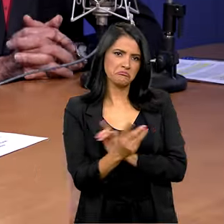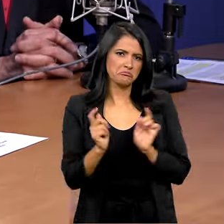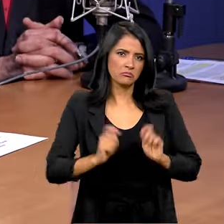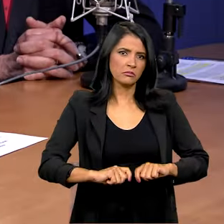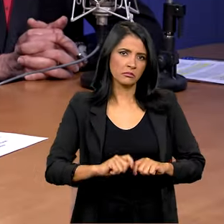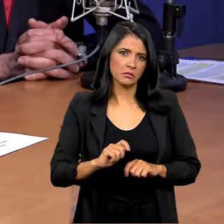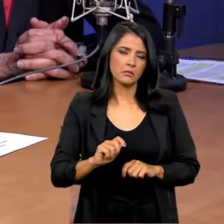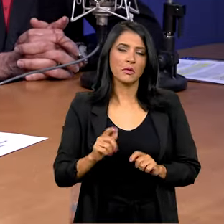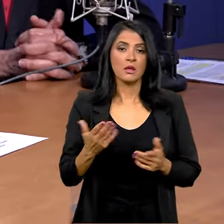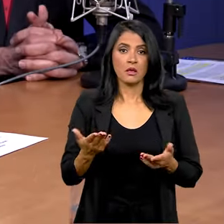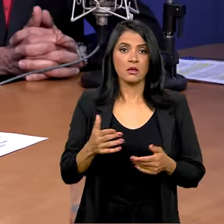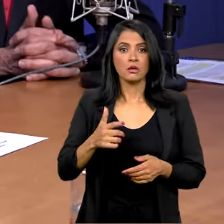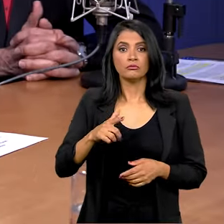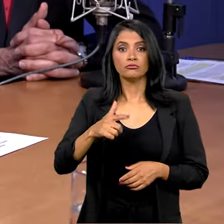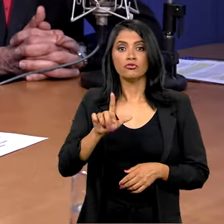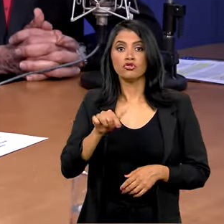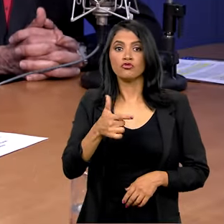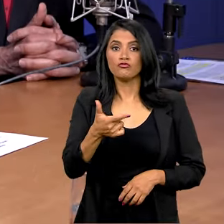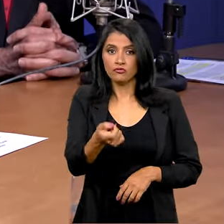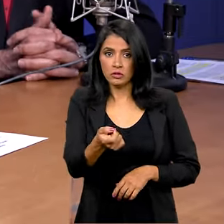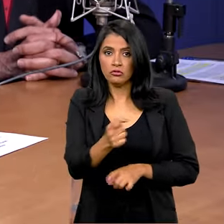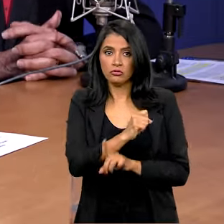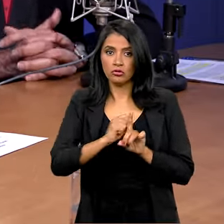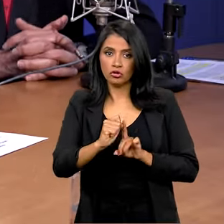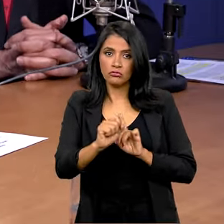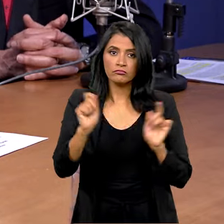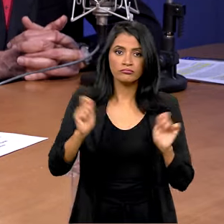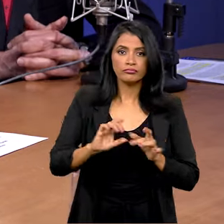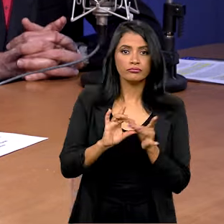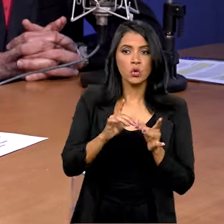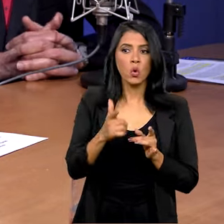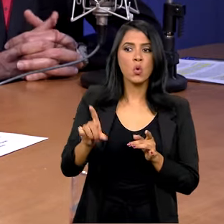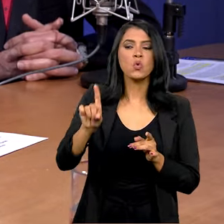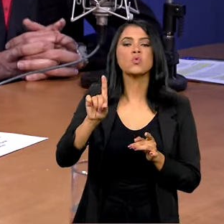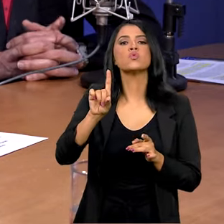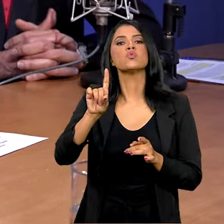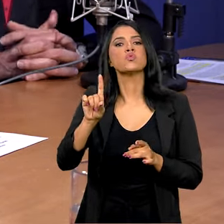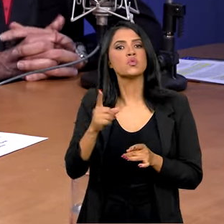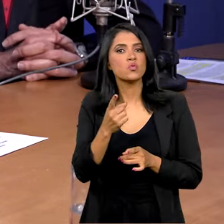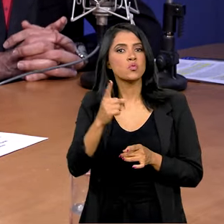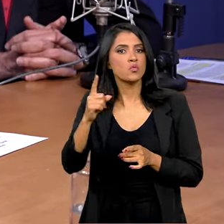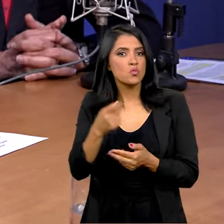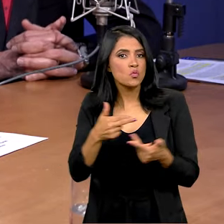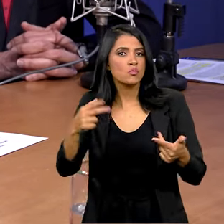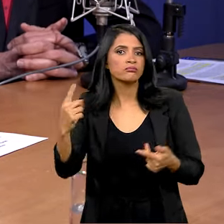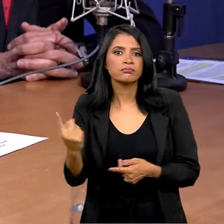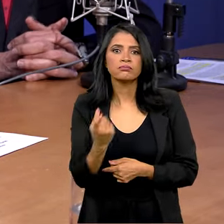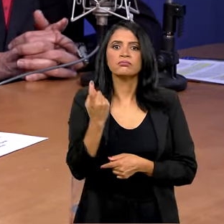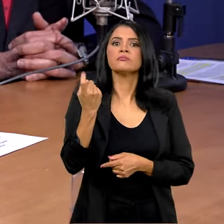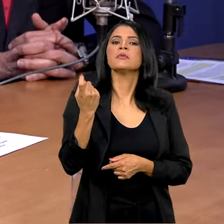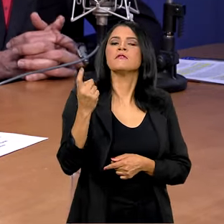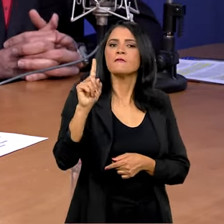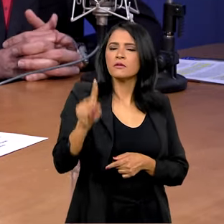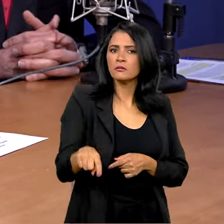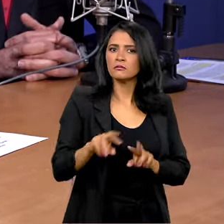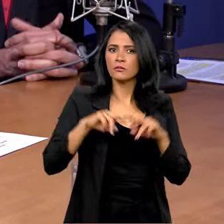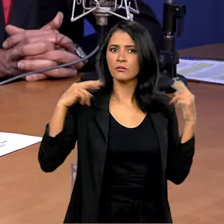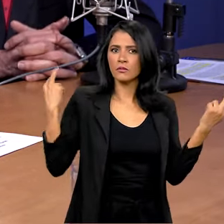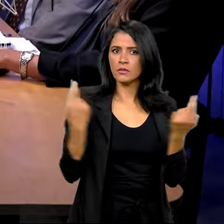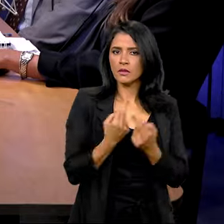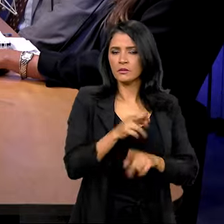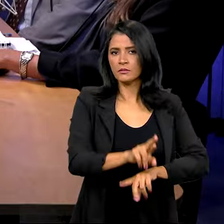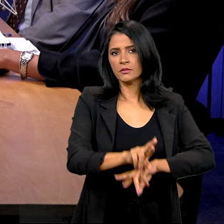todos né o G20 social permitiu outro fato inédito que foi a reunião dos